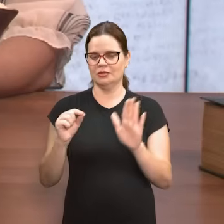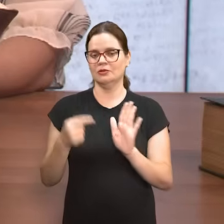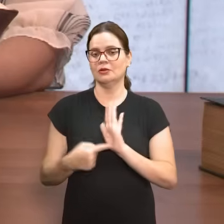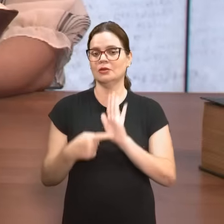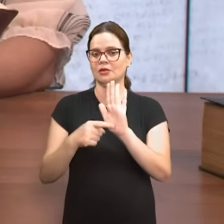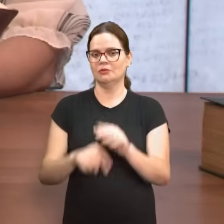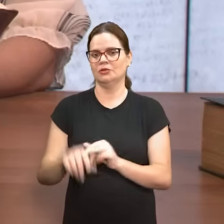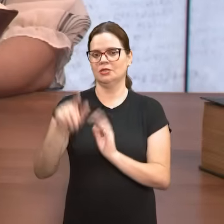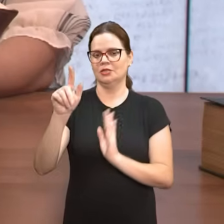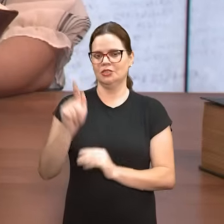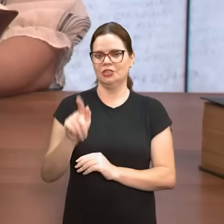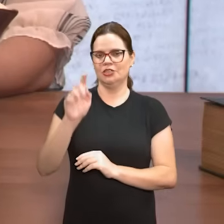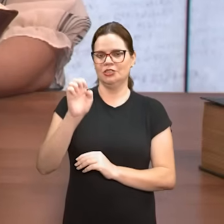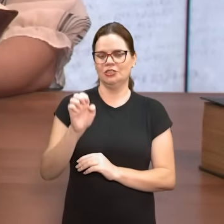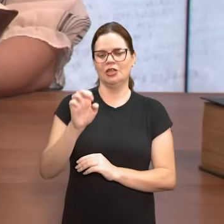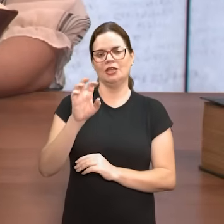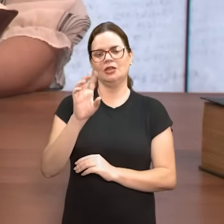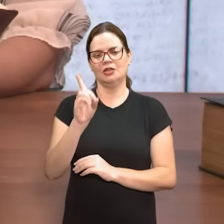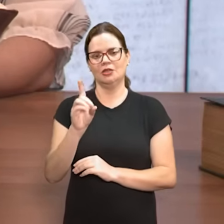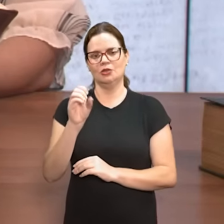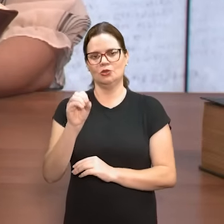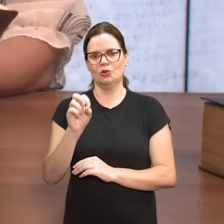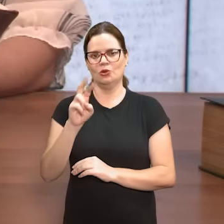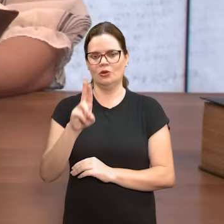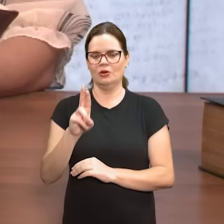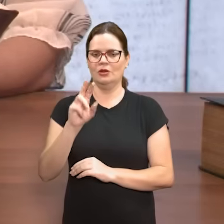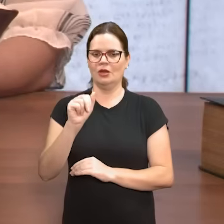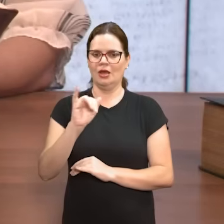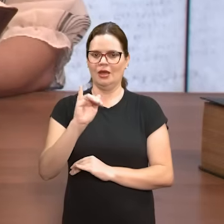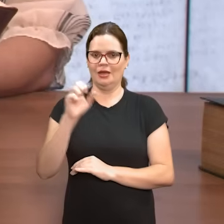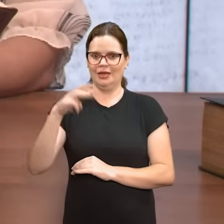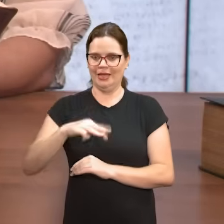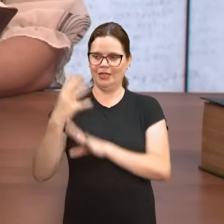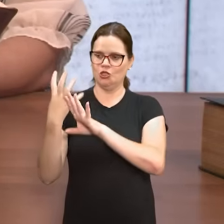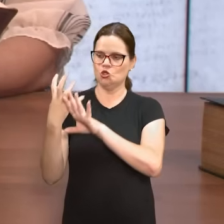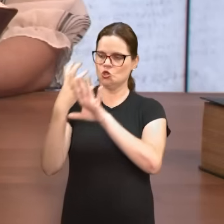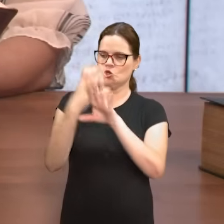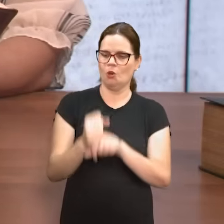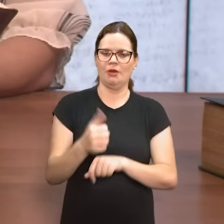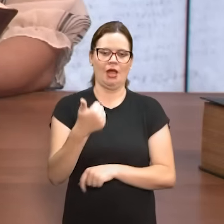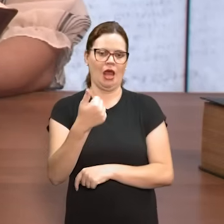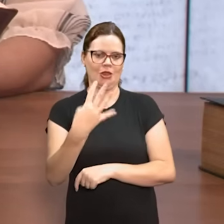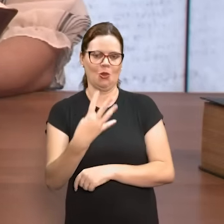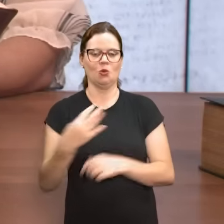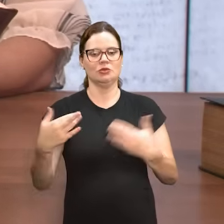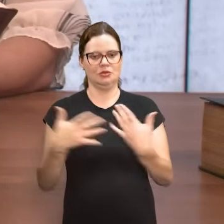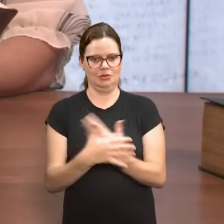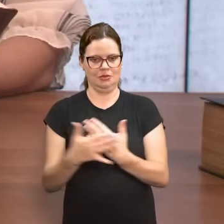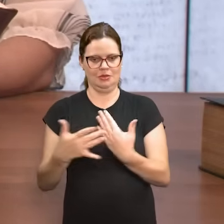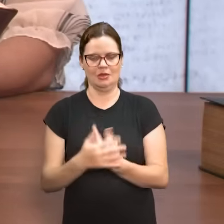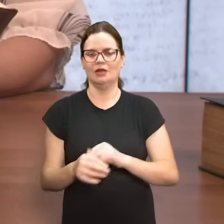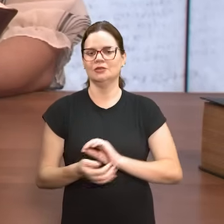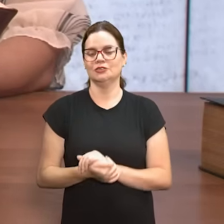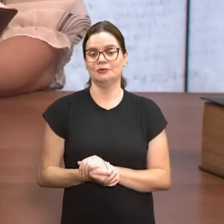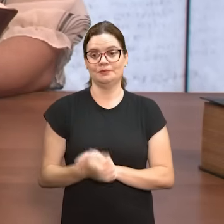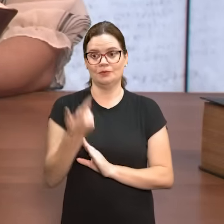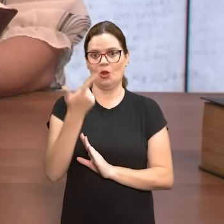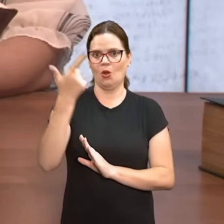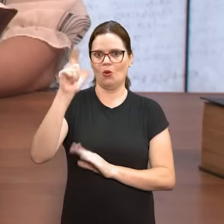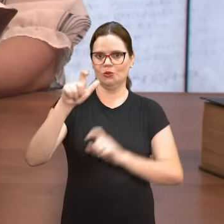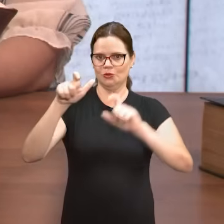e Gederotaim, 14 cidades e as suas aldeias, Zenã,